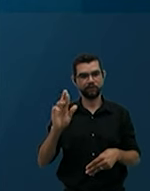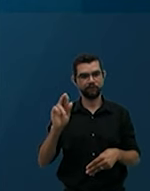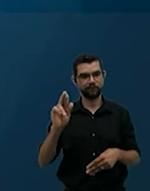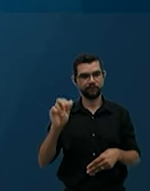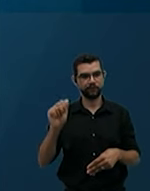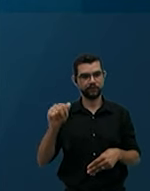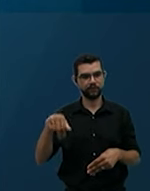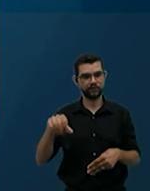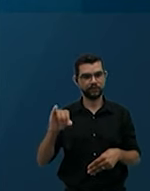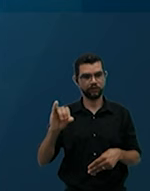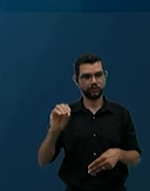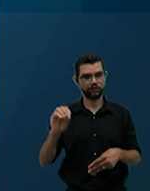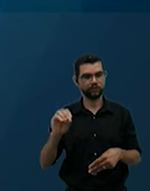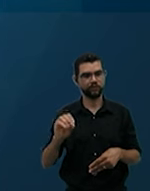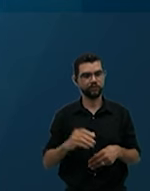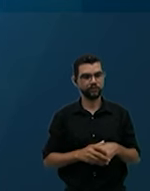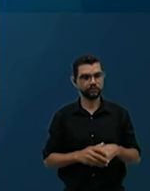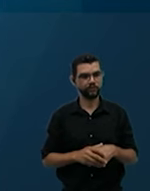1.966.058 de Alagoas,